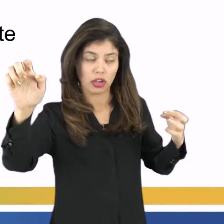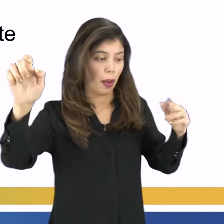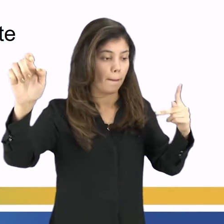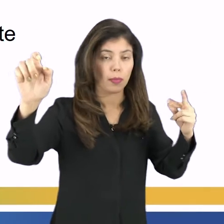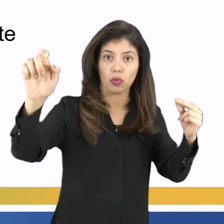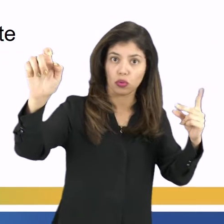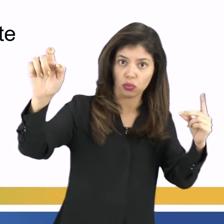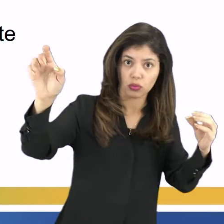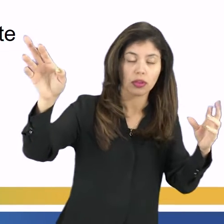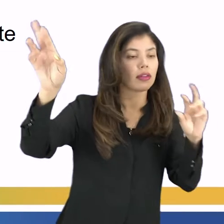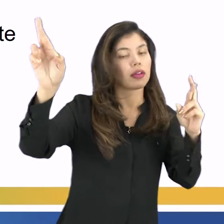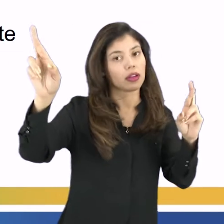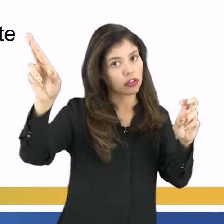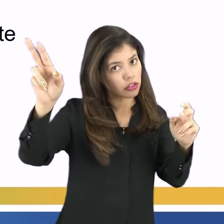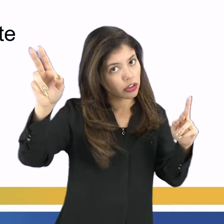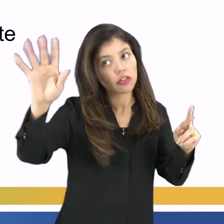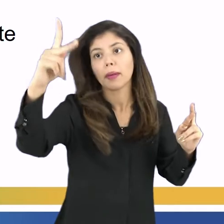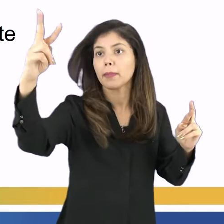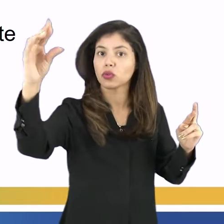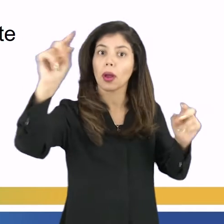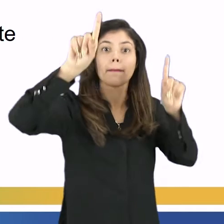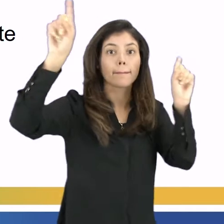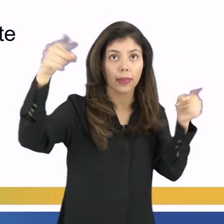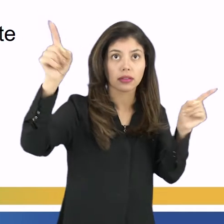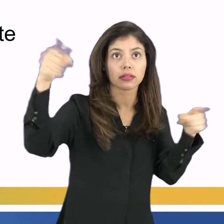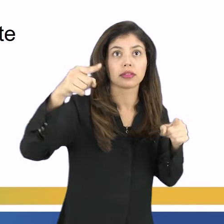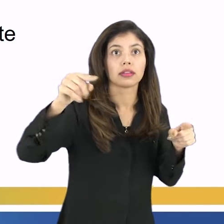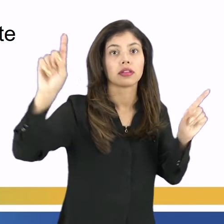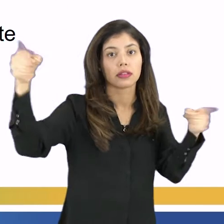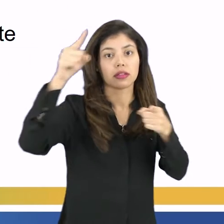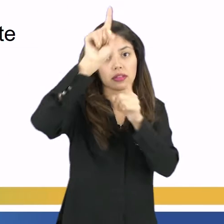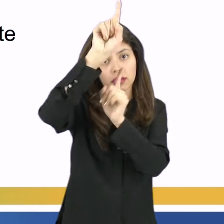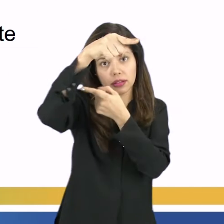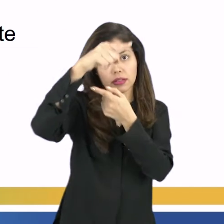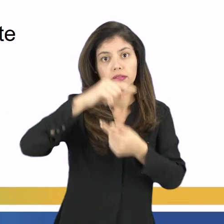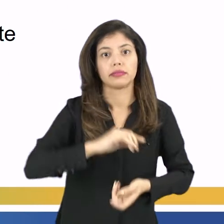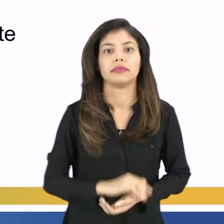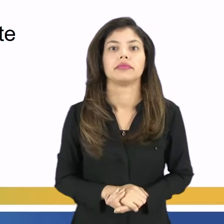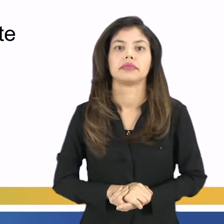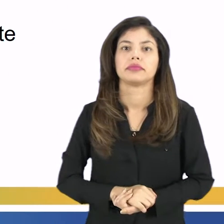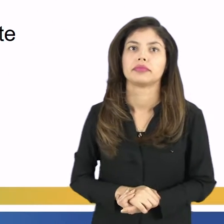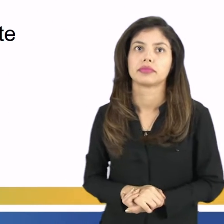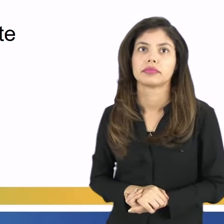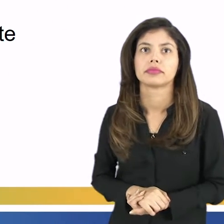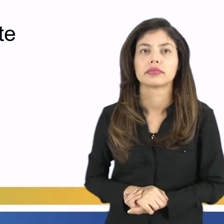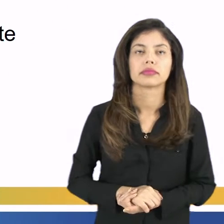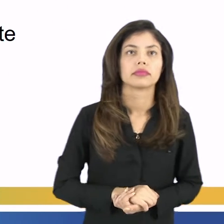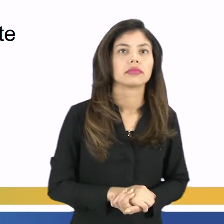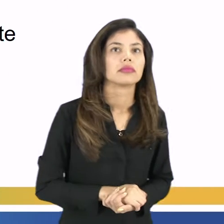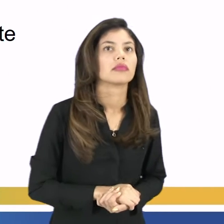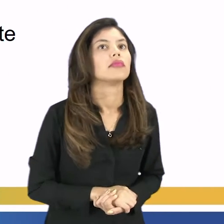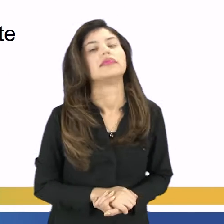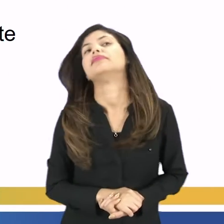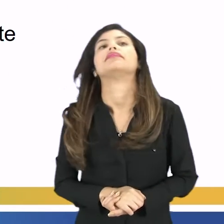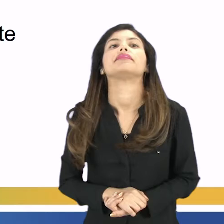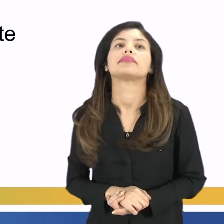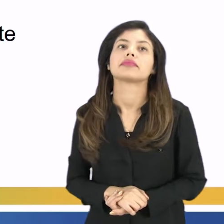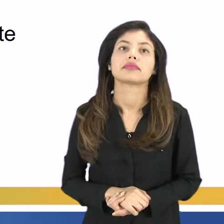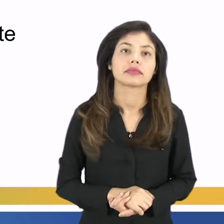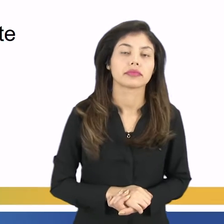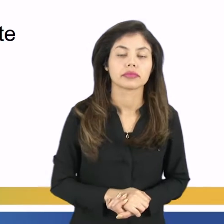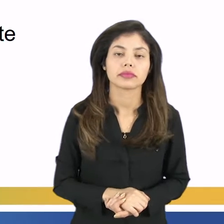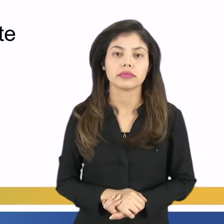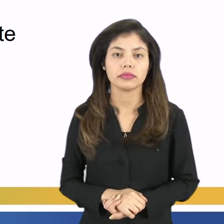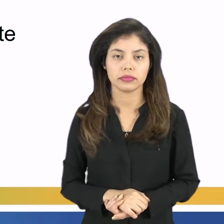em quantidades iguais, nós podemos cancelar. Então, posso cancelar gás nitrogênio com gás nitrogênio, eu posso cancelar